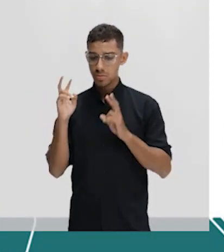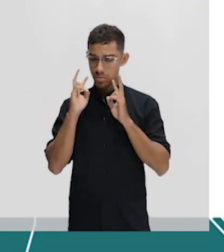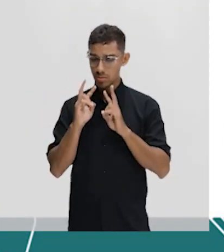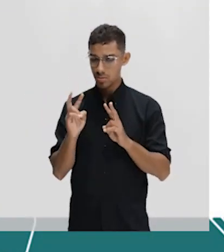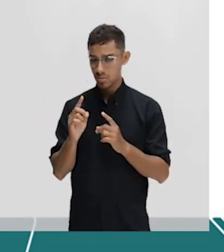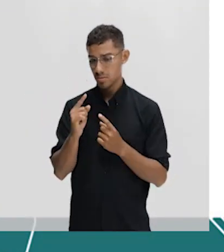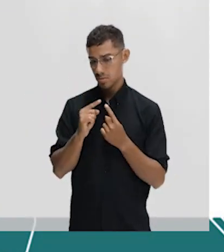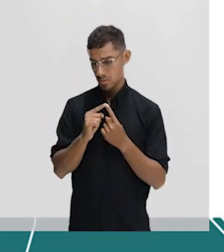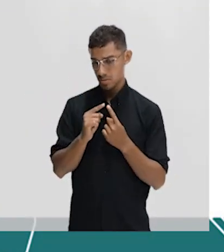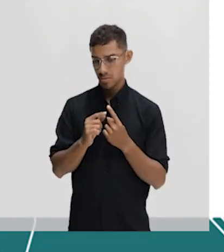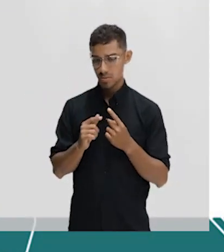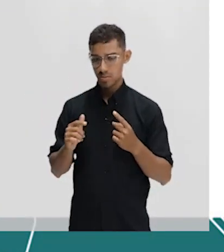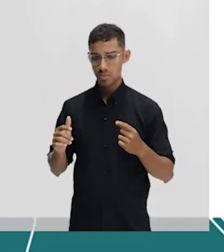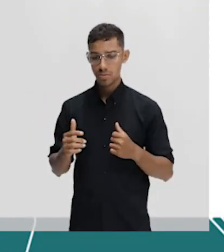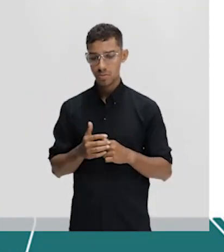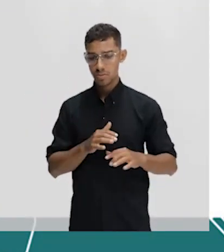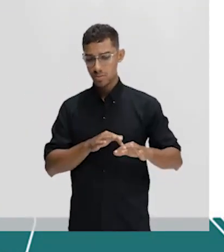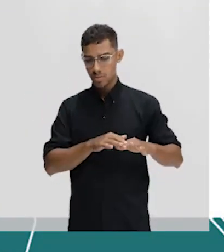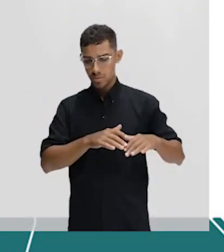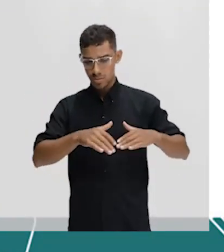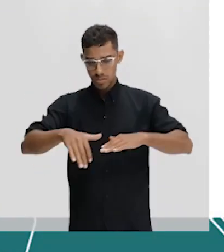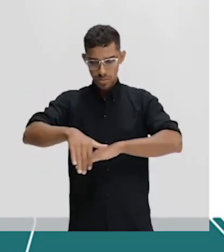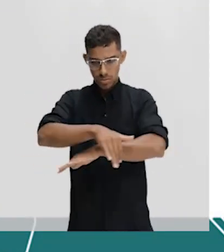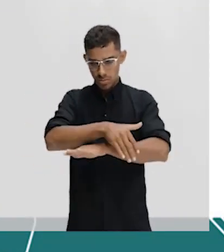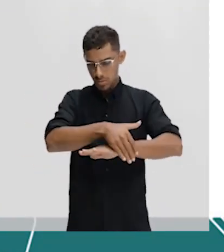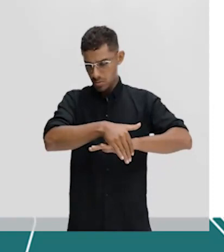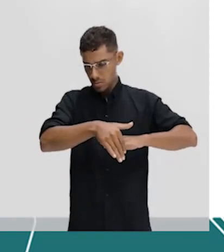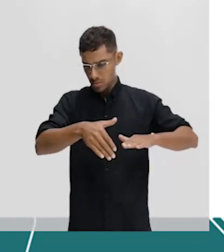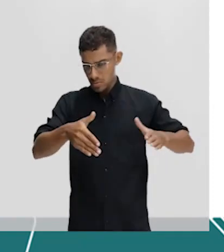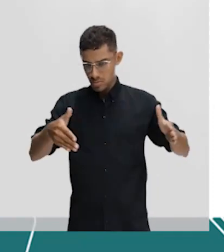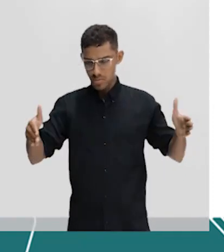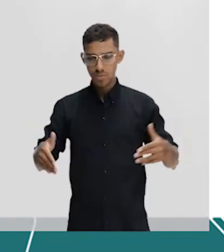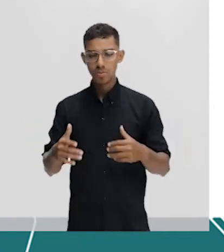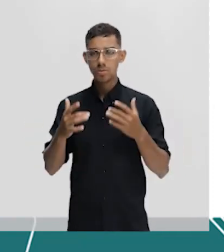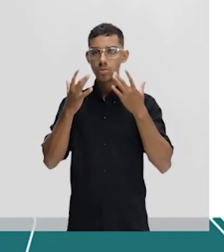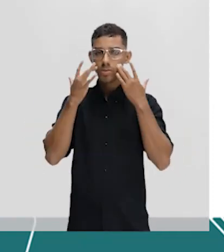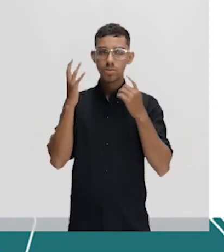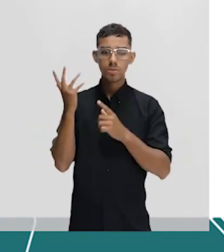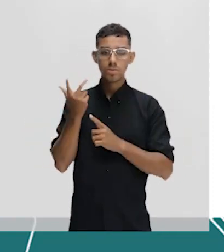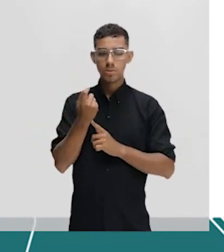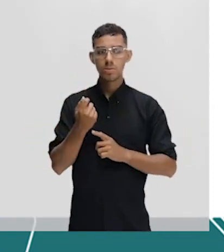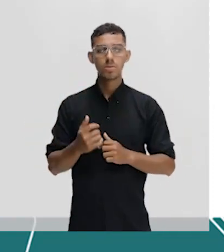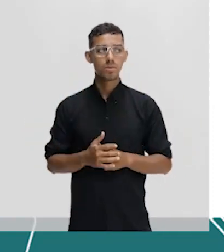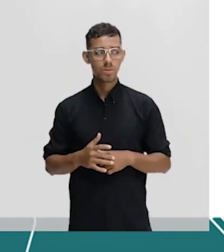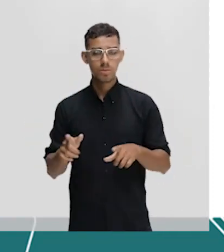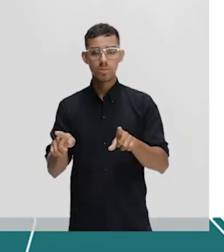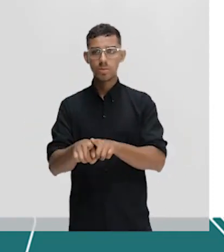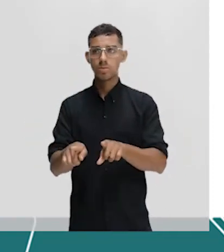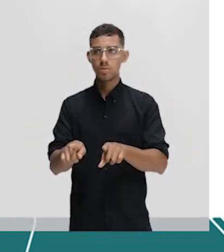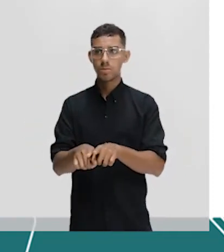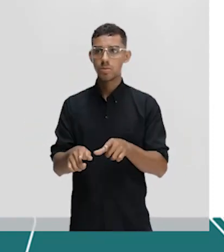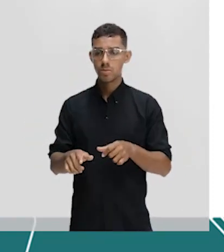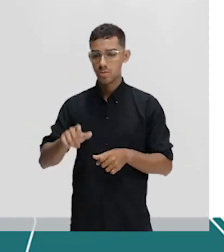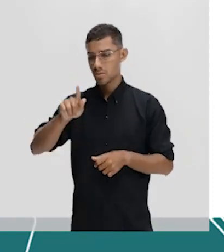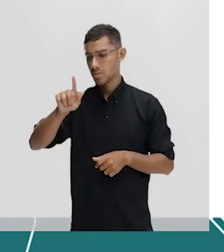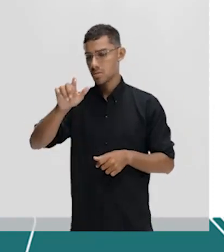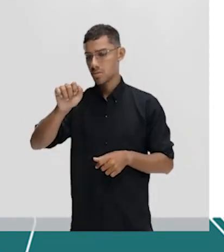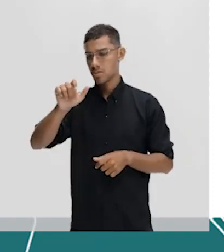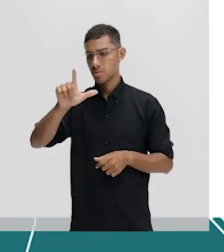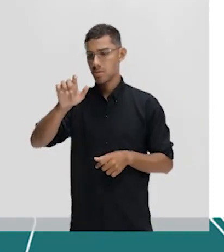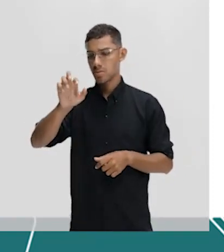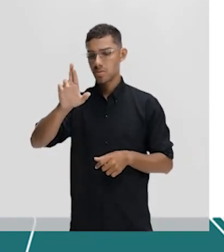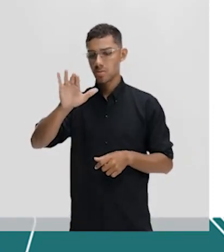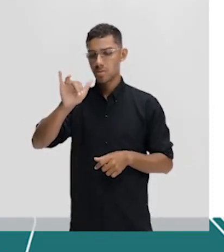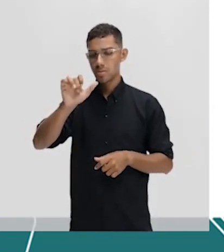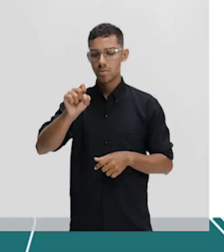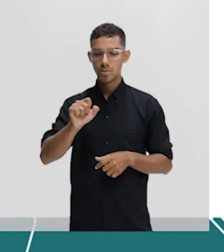um deles, mas é uma avenida inteira cheio de espaços culturais. Eu vou dar uma outra referência, não só de galerias. Não sei se algum de vocês já